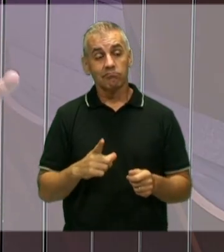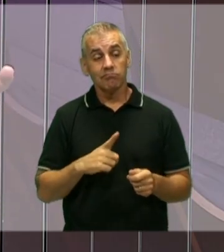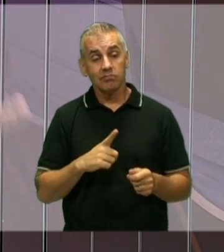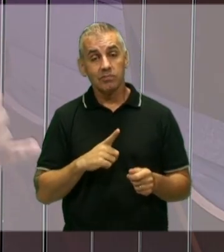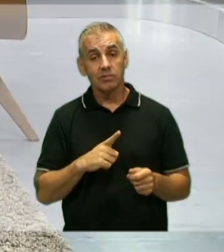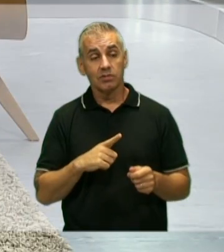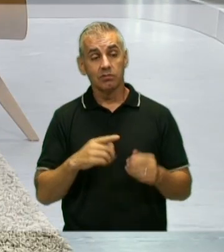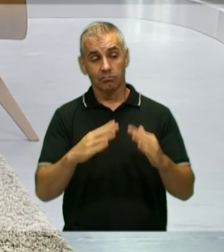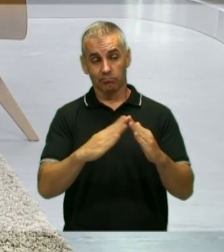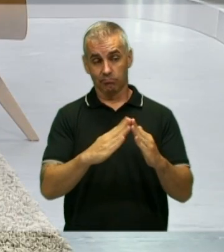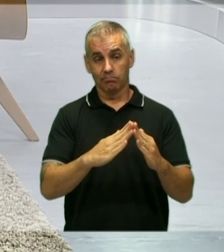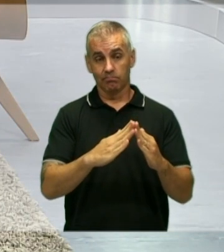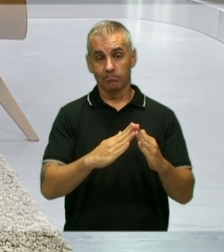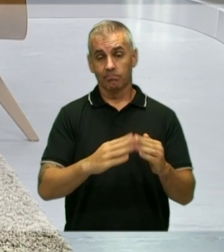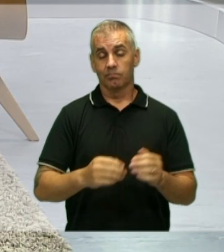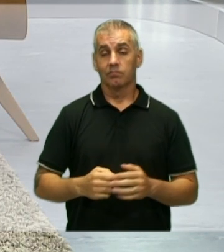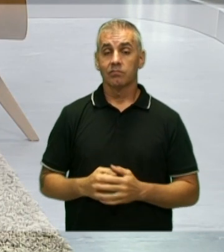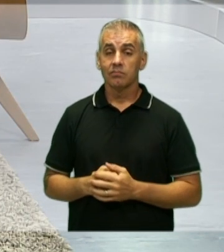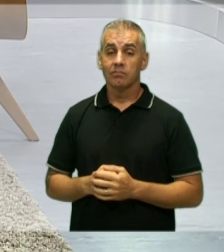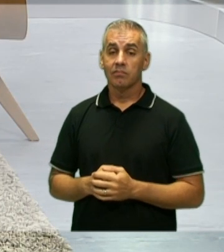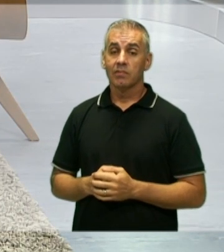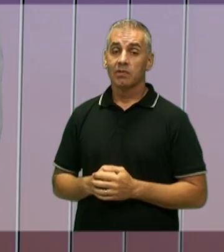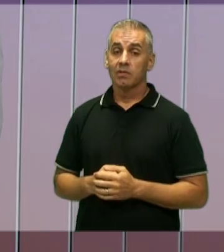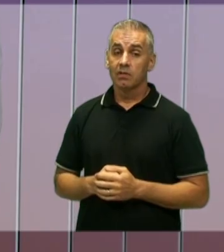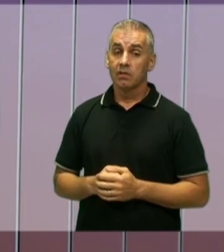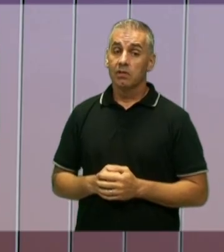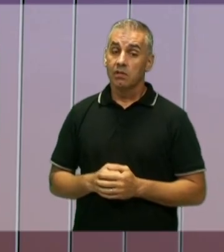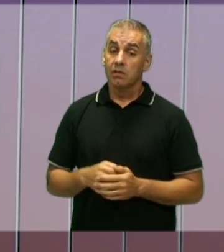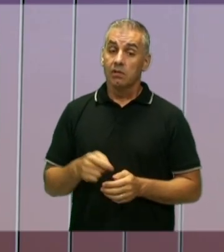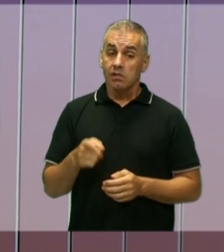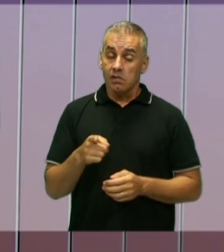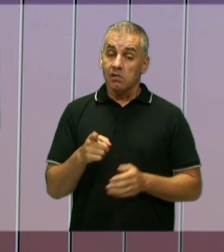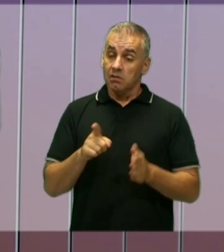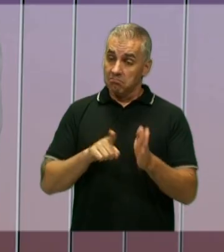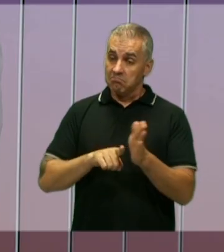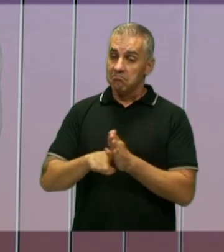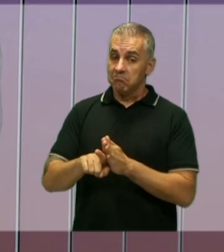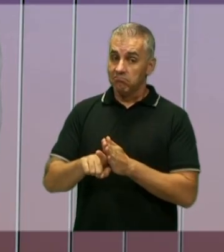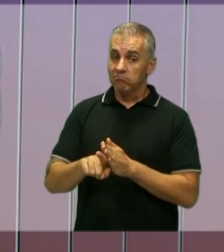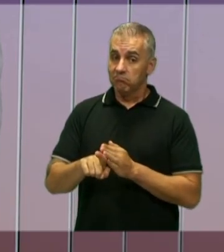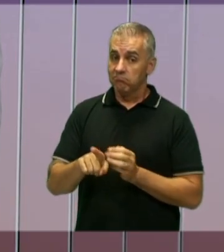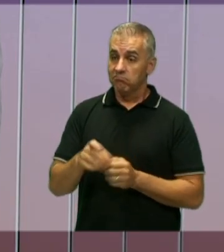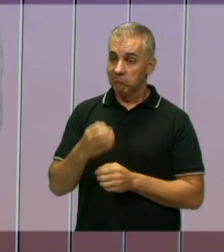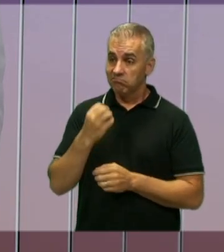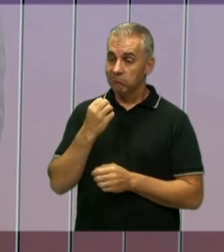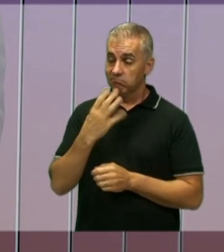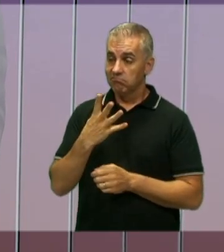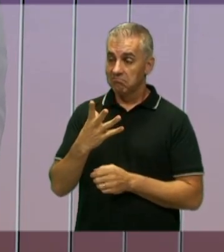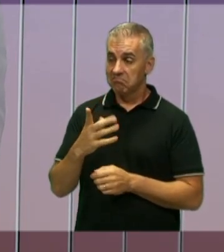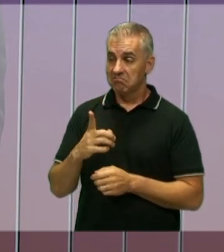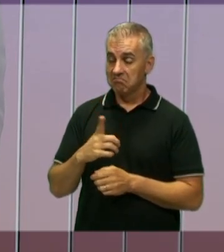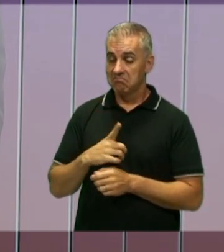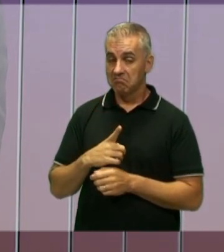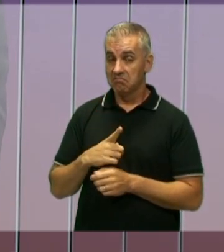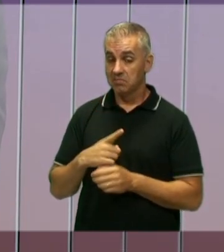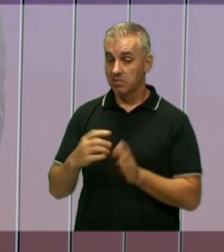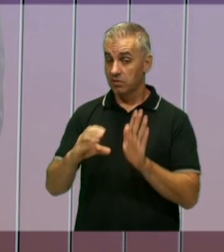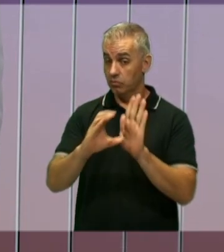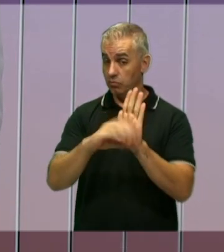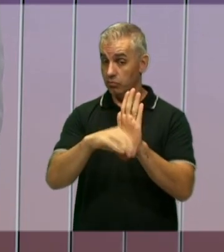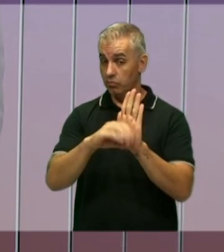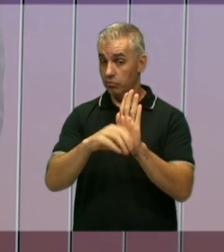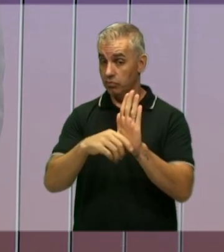quesito moradia. Certo, Maurício. Excelente pergunta. A pergunta ela já traz, né, vários conceitos do que